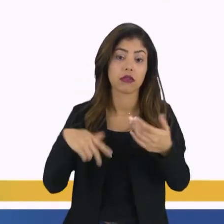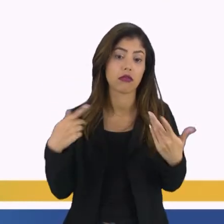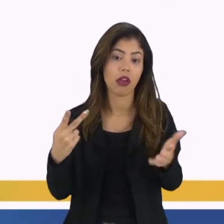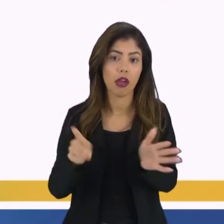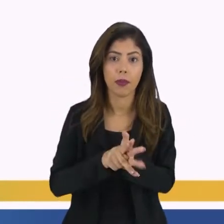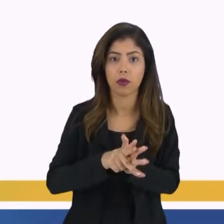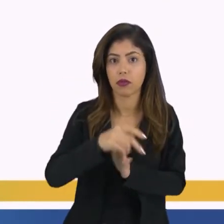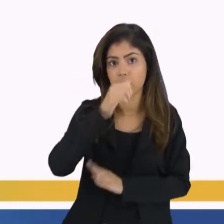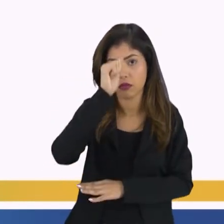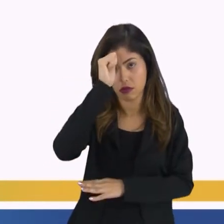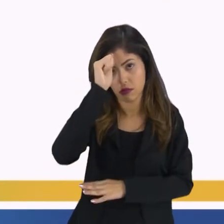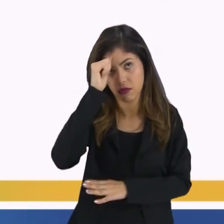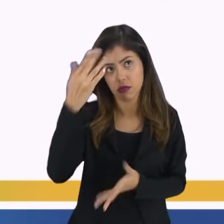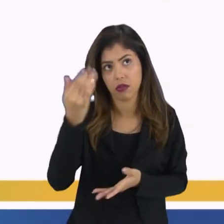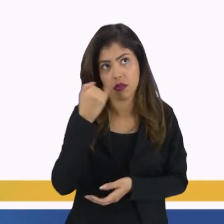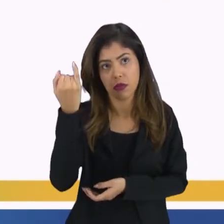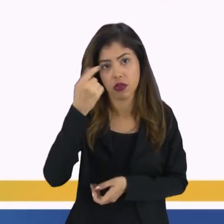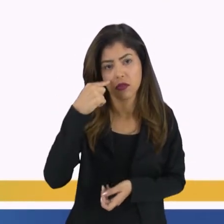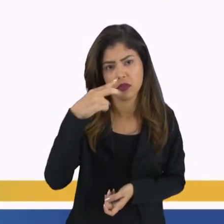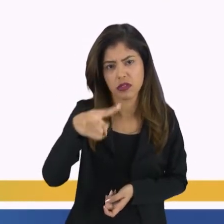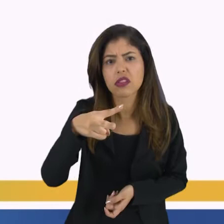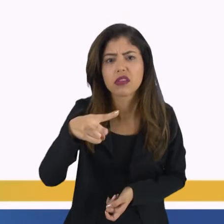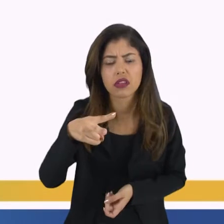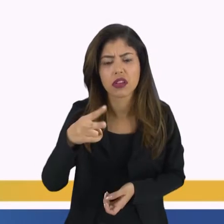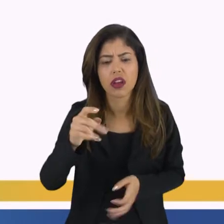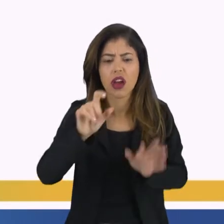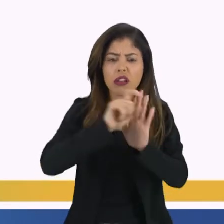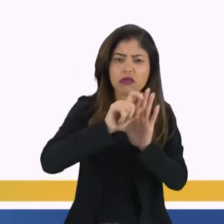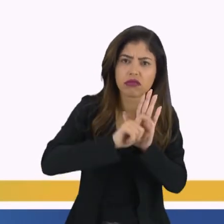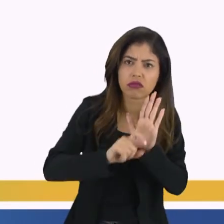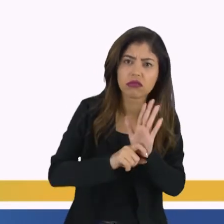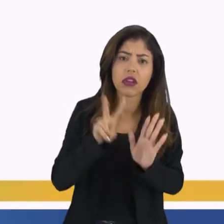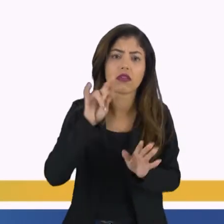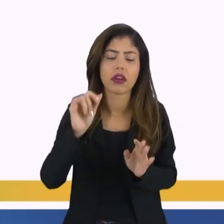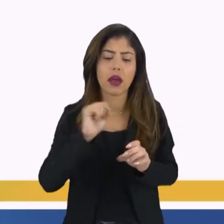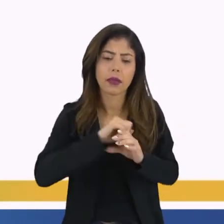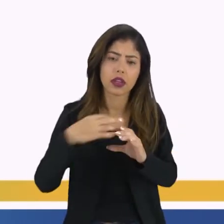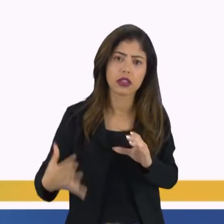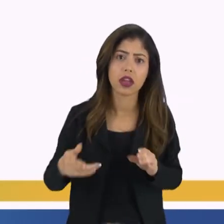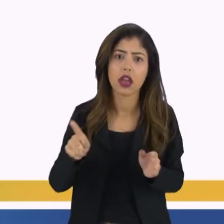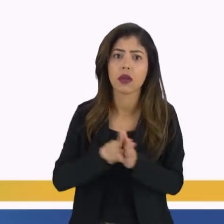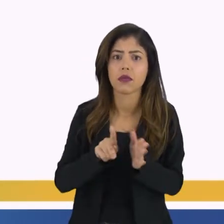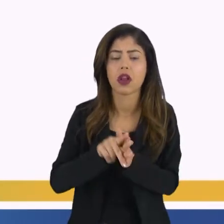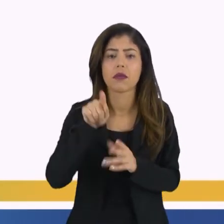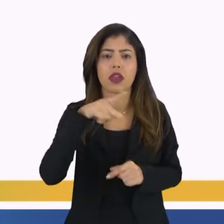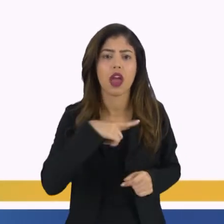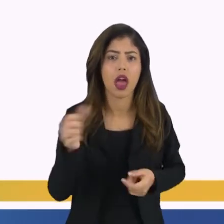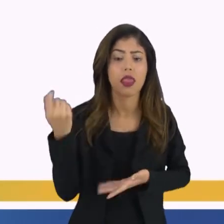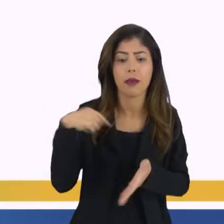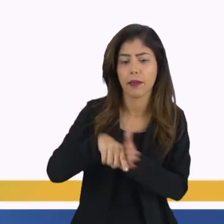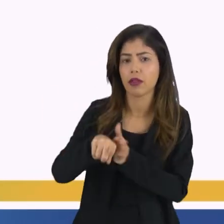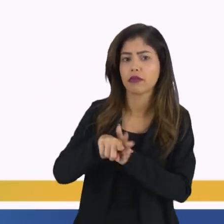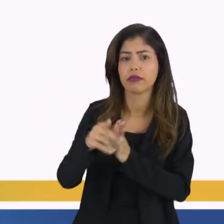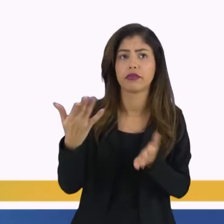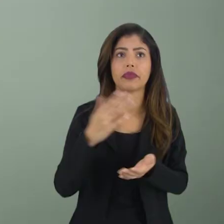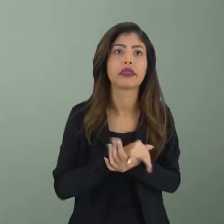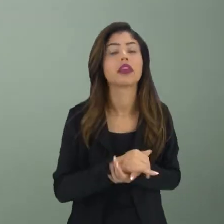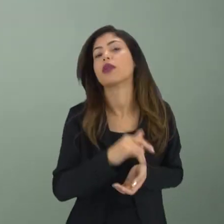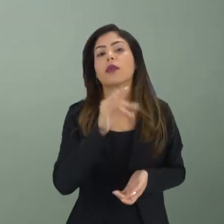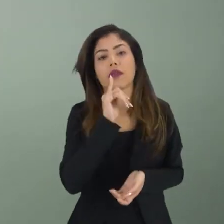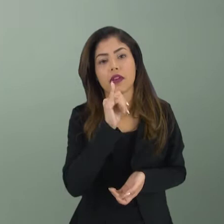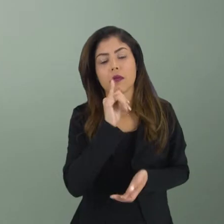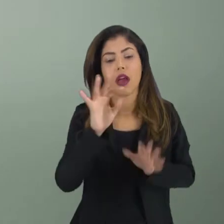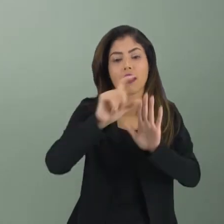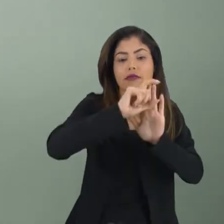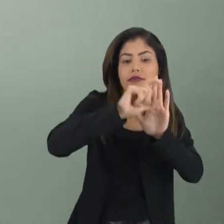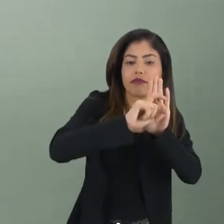muito importante para você perceber que em alguns trechos vão aparecer essas características, inclusive nas nossas questões, tá? O Enem vai trazer algum